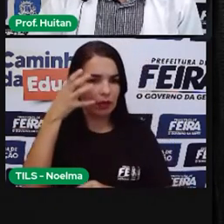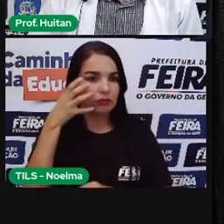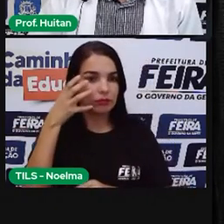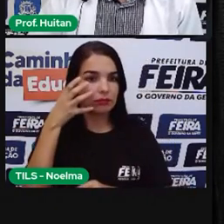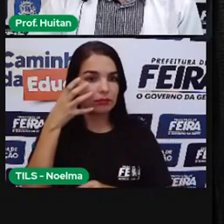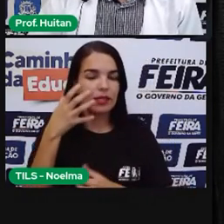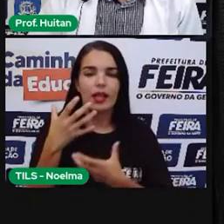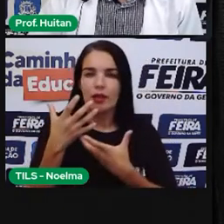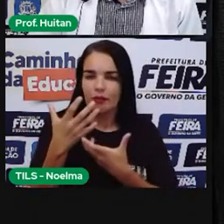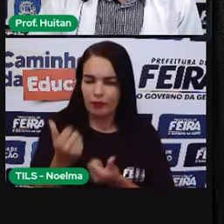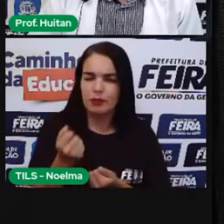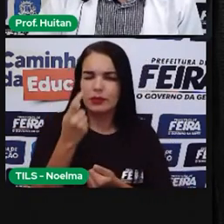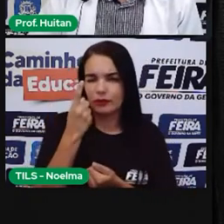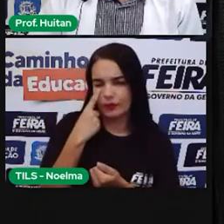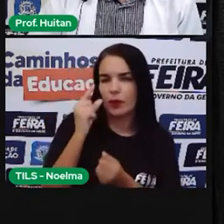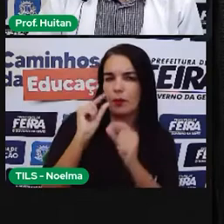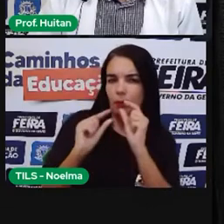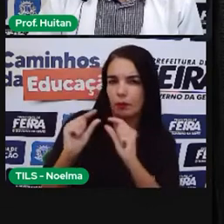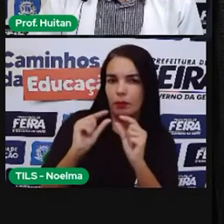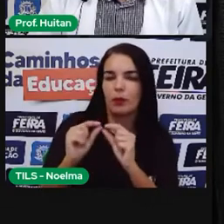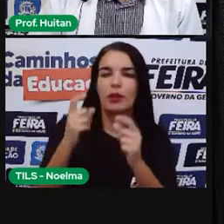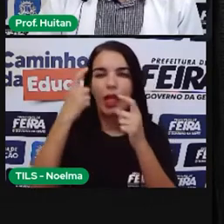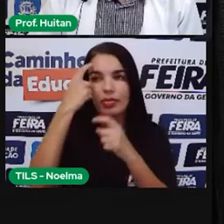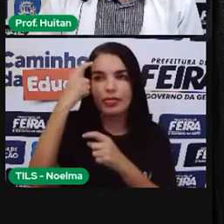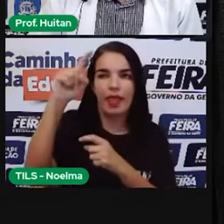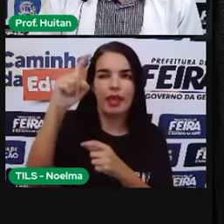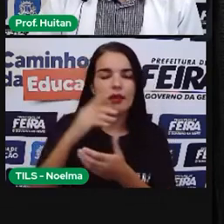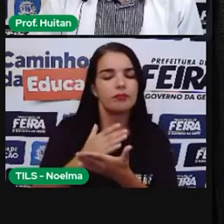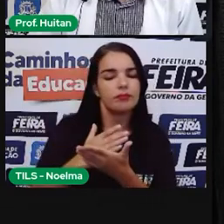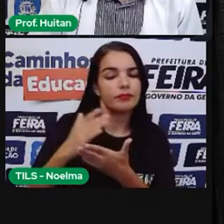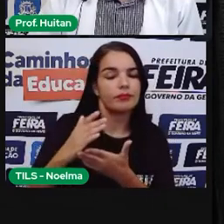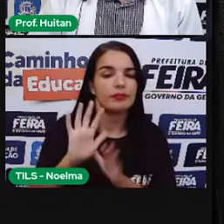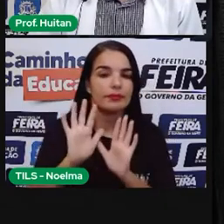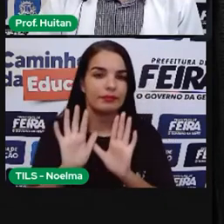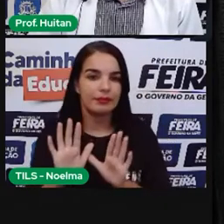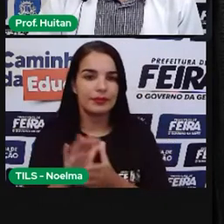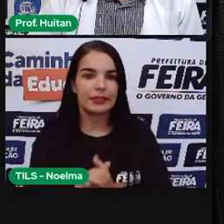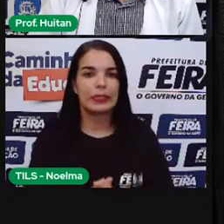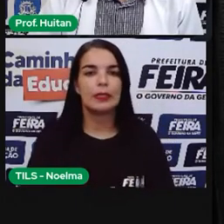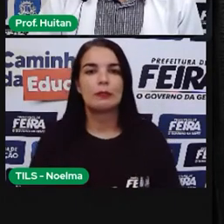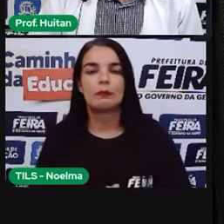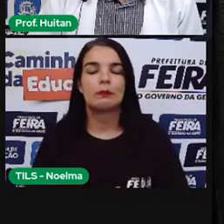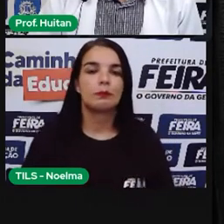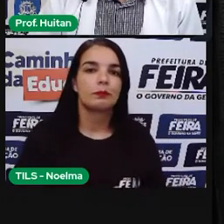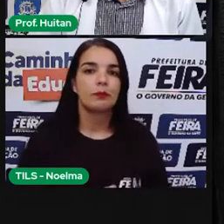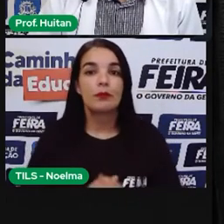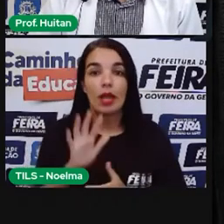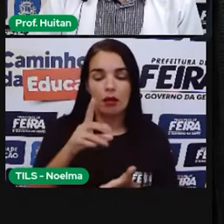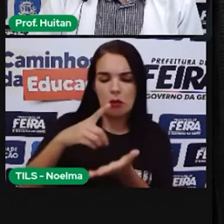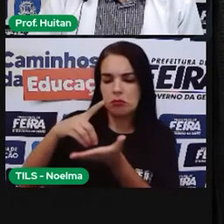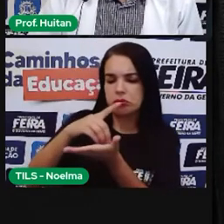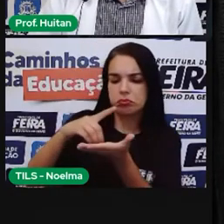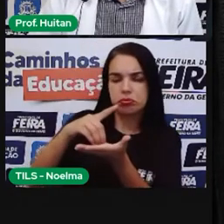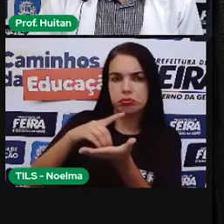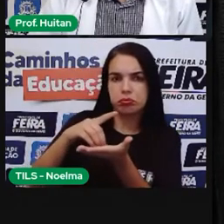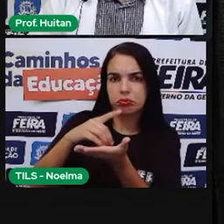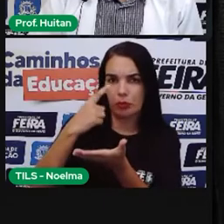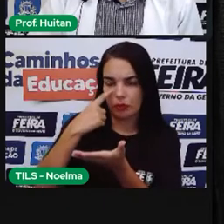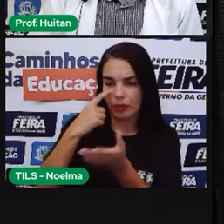Vamos ver, vamos partir, dar uma ideia inicial. Não é? A partir do dicionário eletrônico que eu